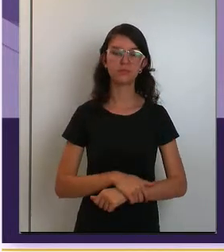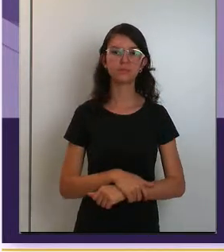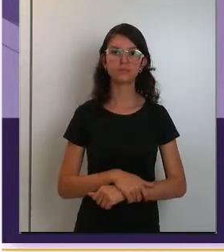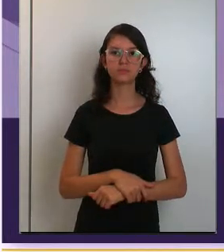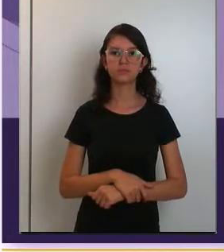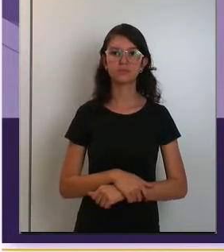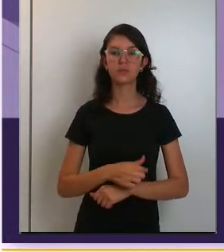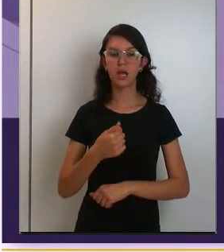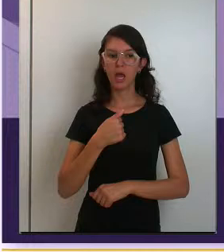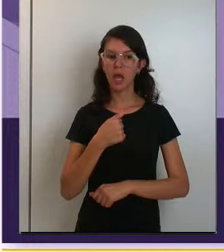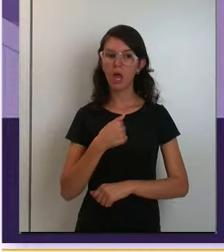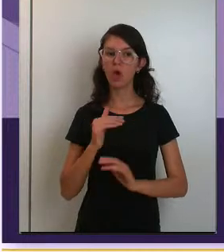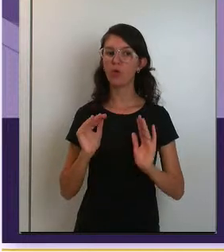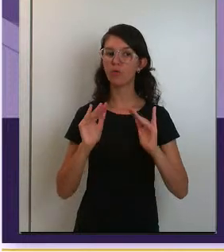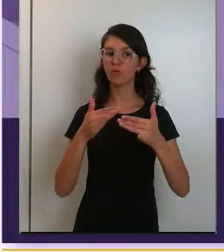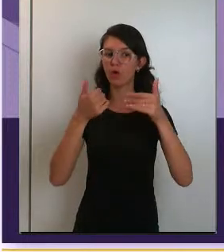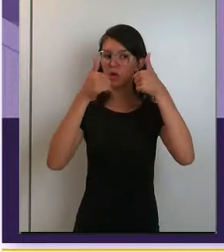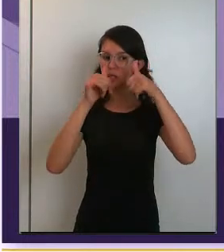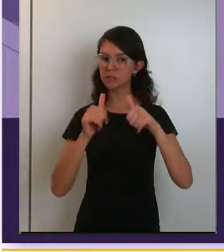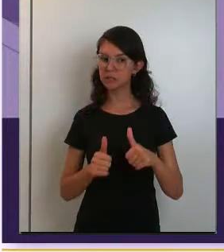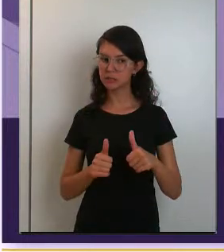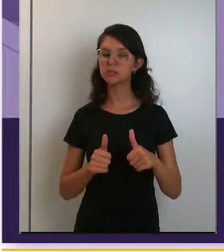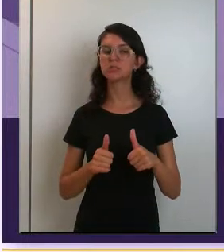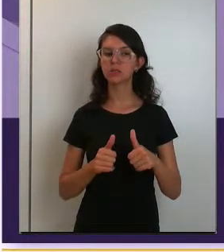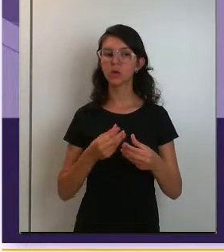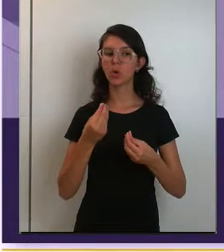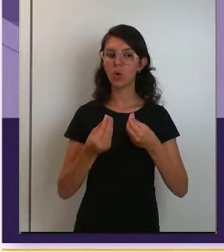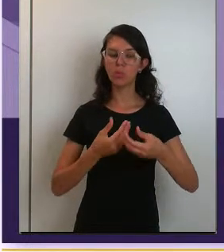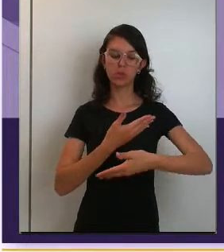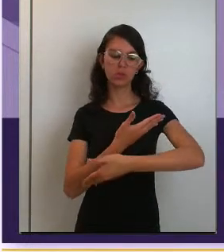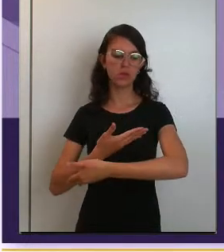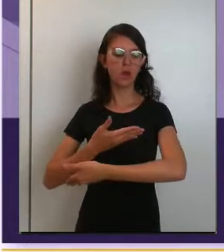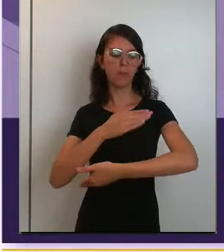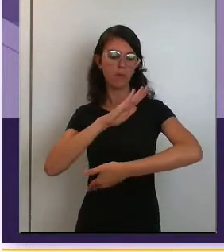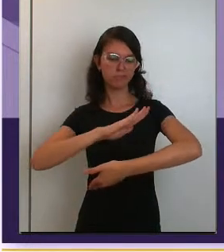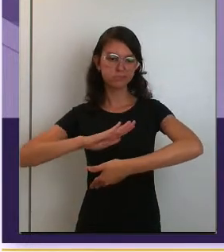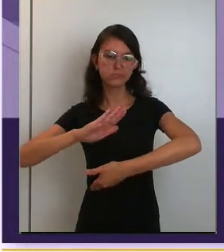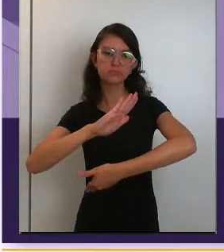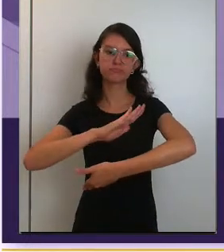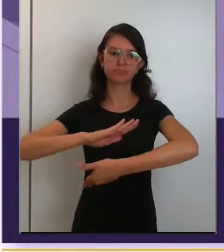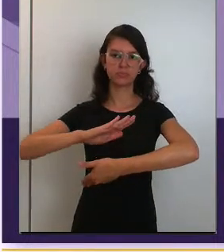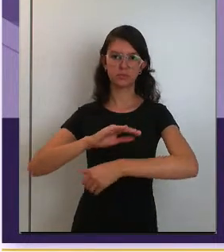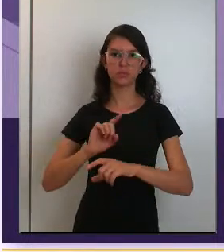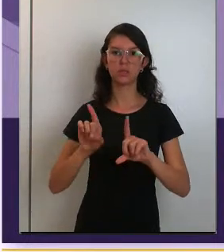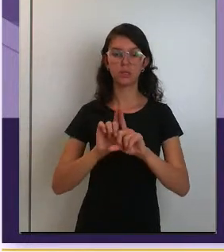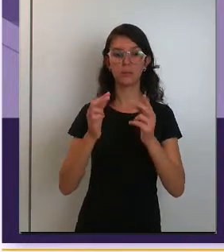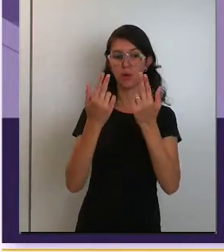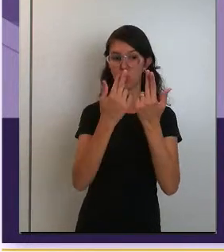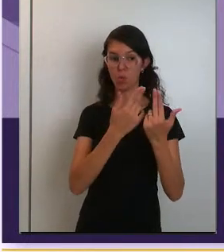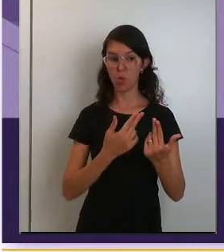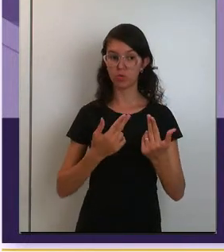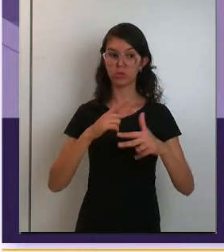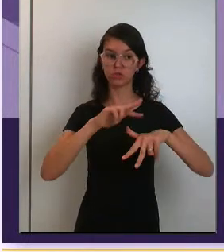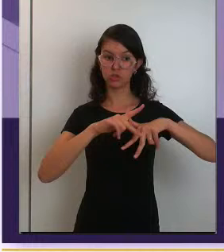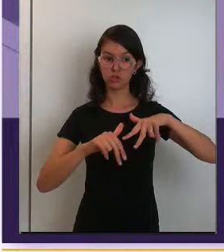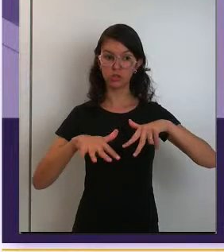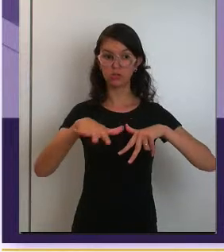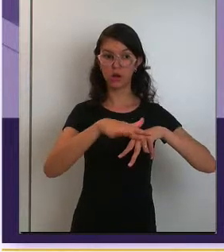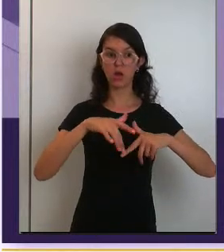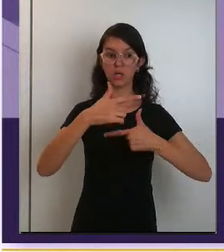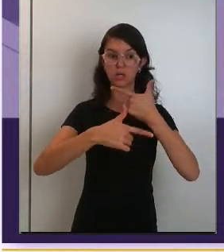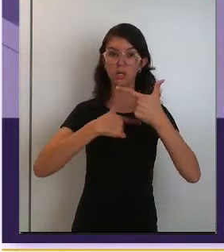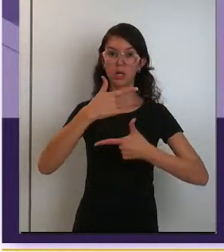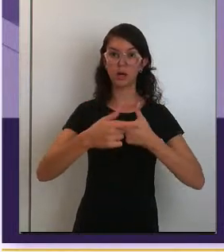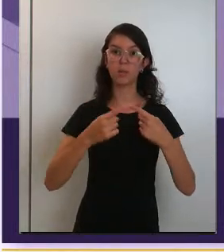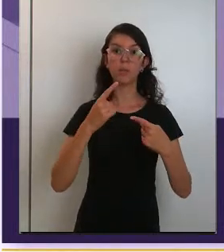Eu venho focando aqui a minha análise nos reflexos do trabalho reprodutivo na igualdade de gênero no mercado de trabalho. Mas isso